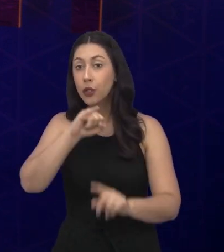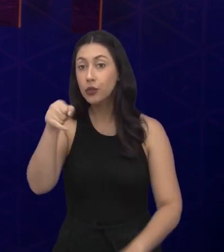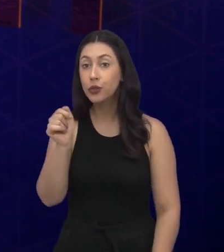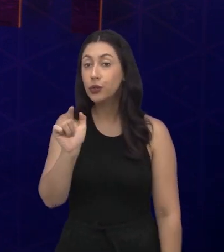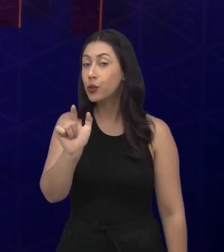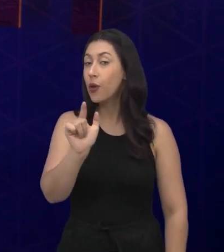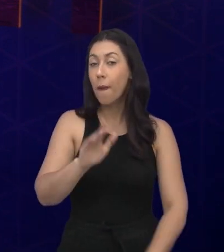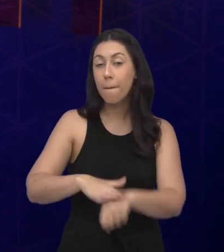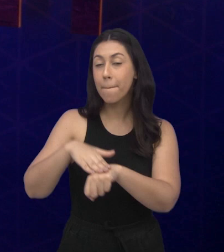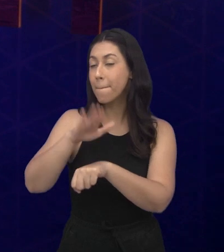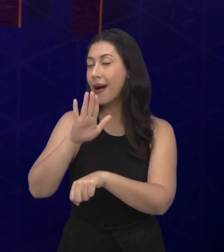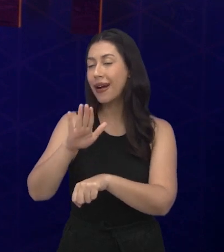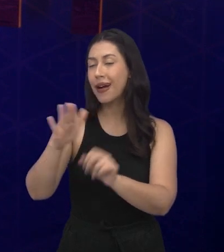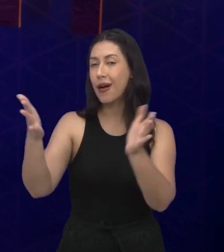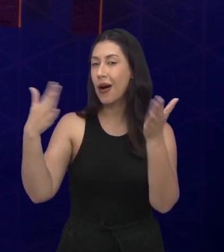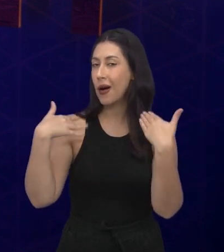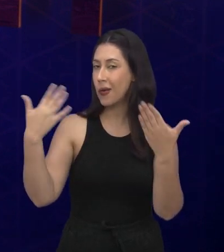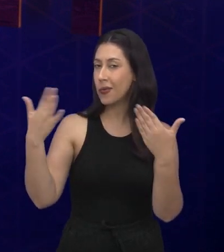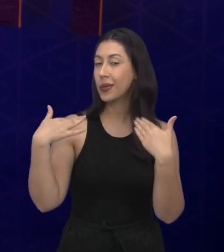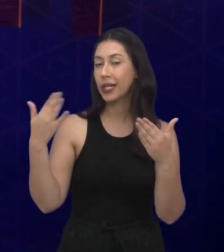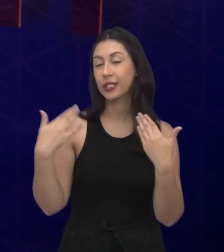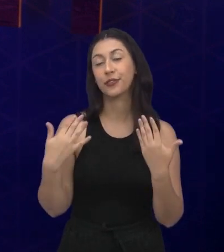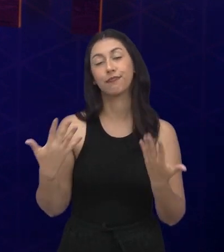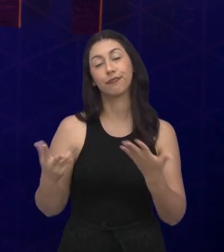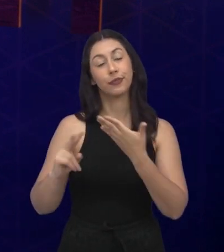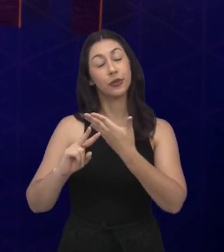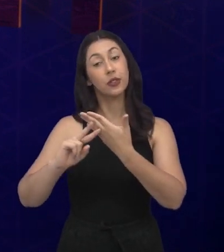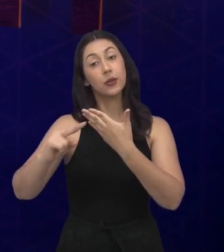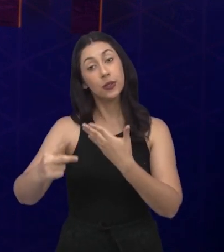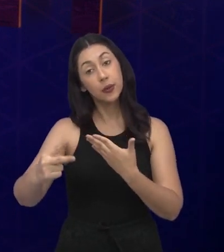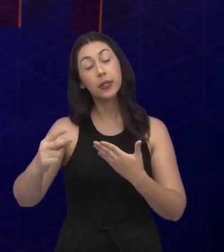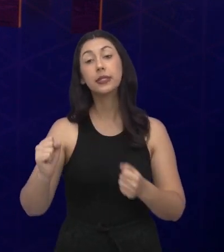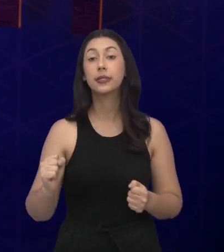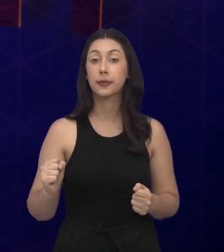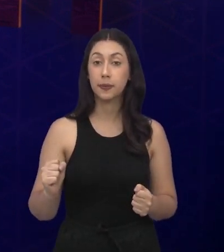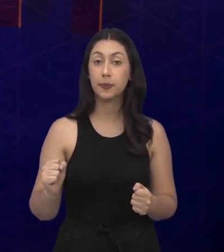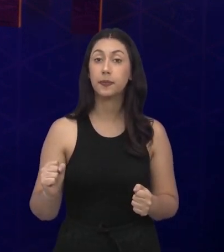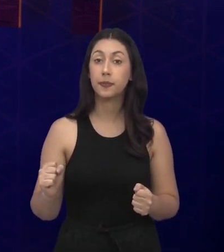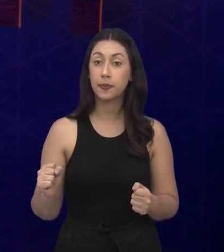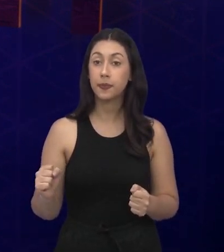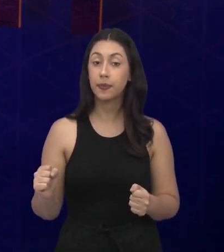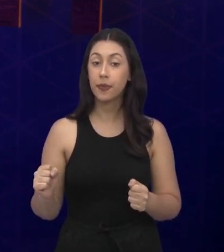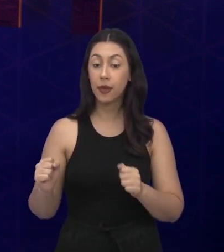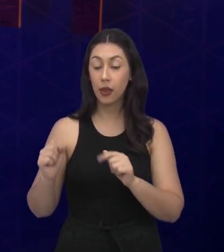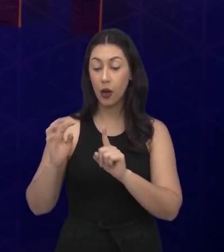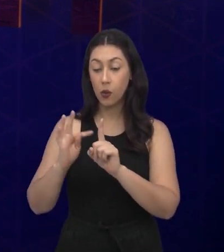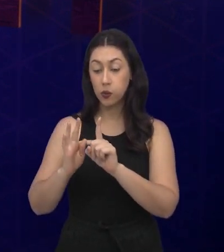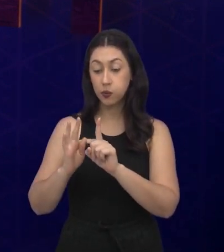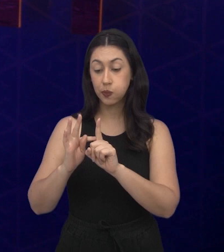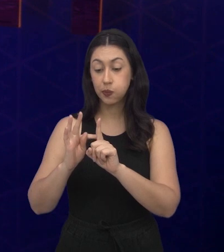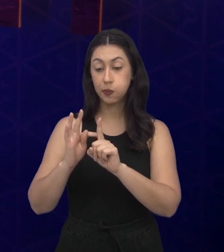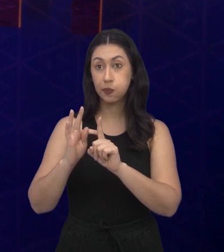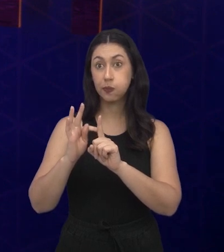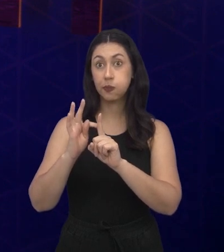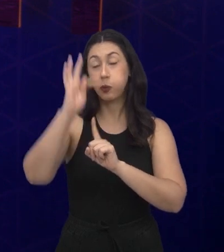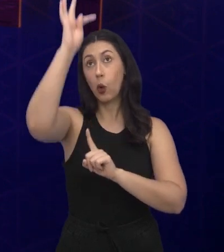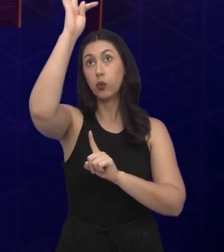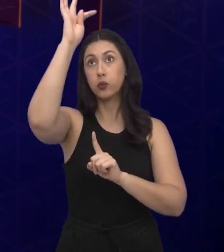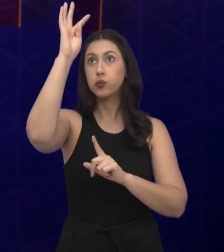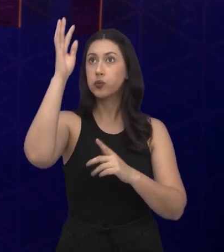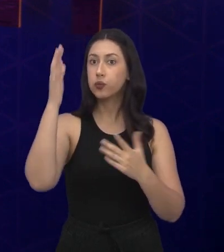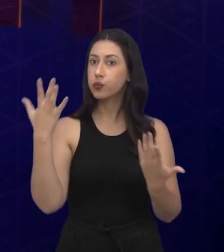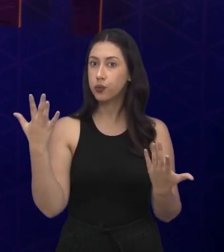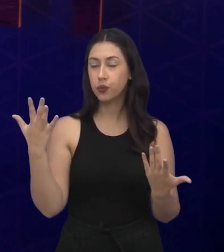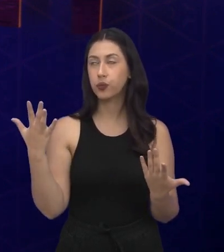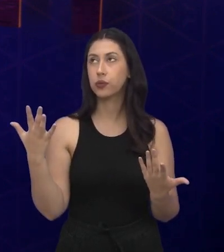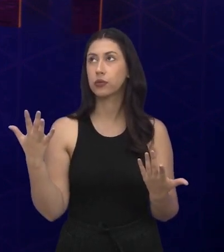esse é o efeito das mudanças climáticas, aumentar acima